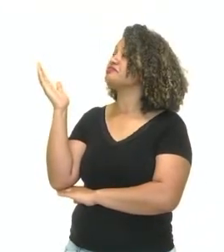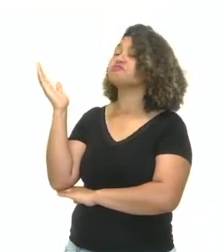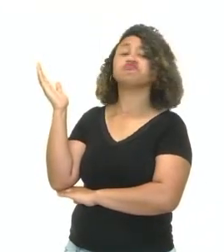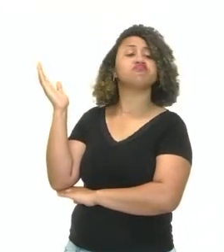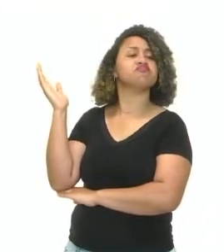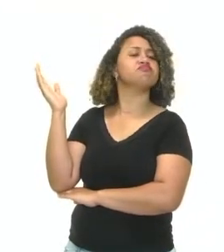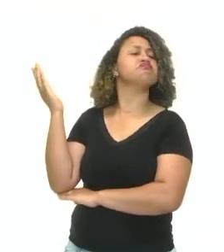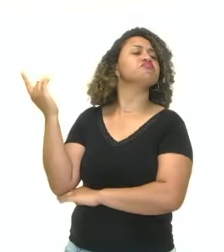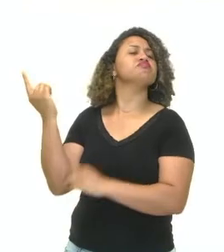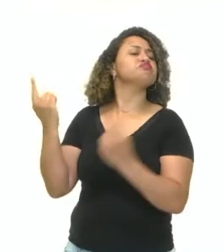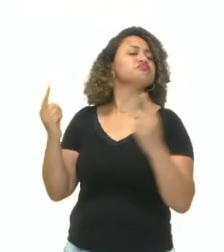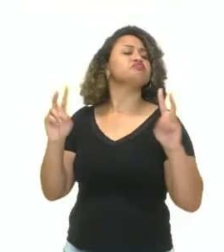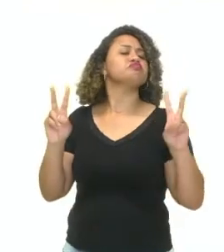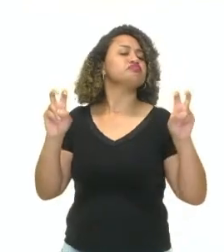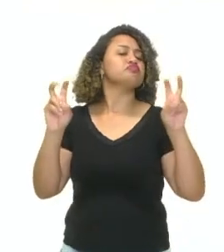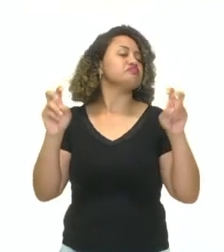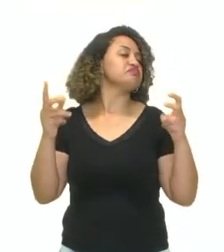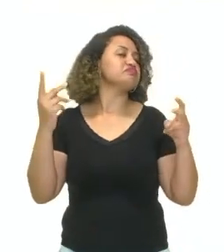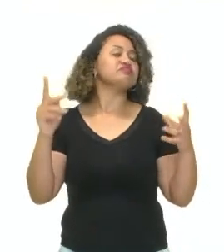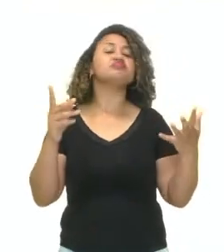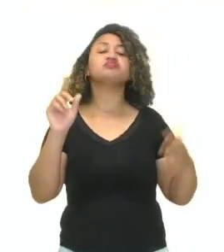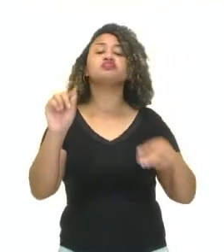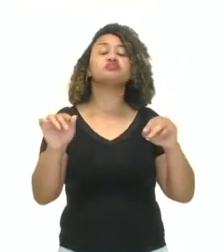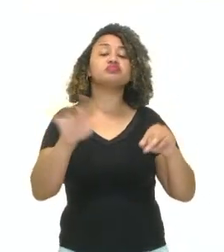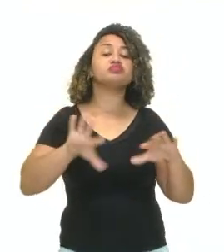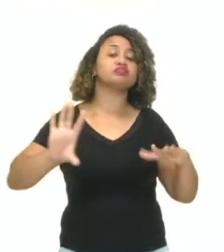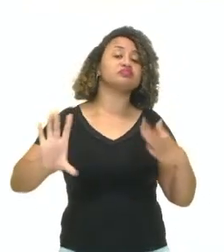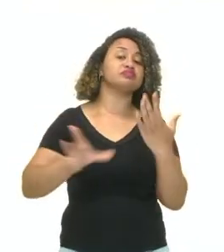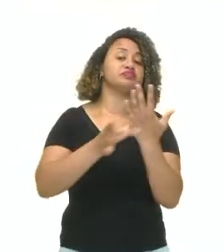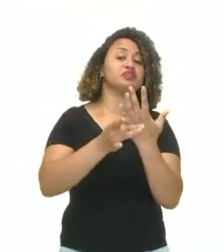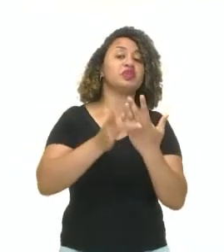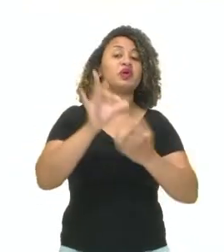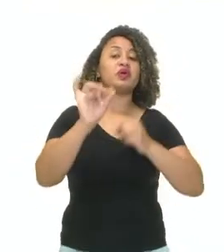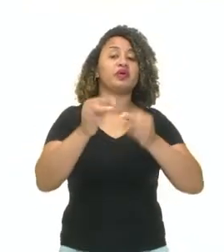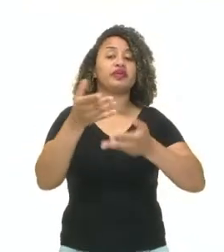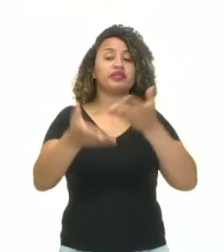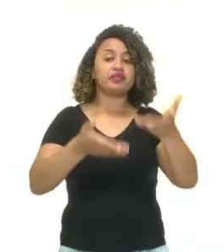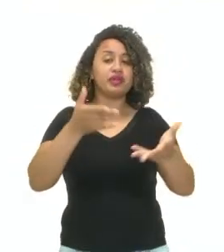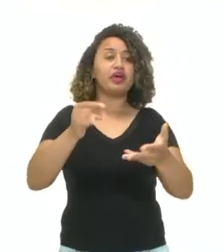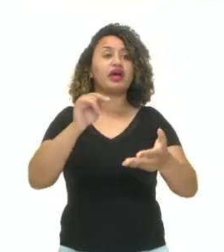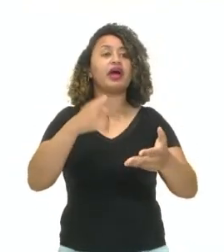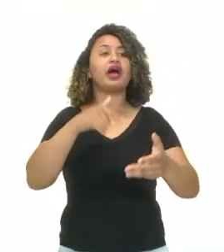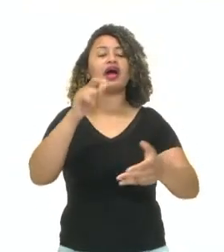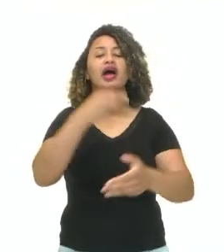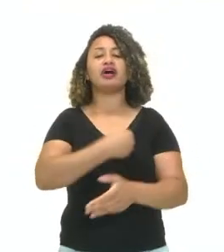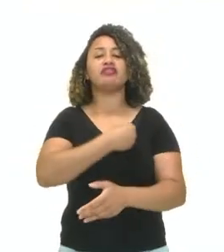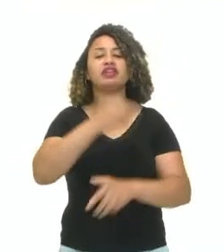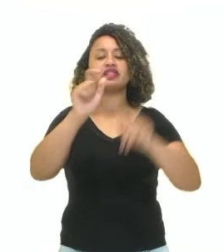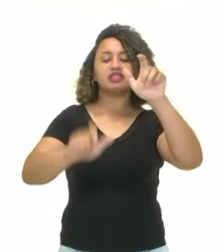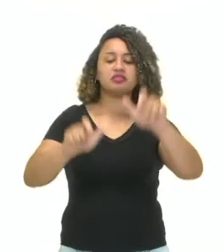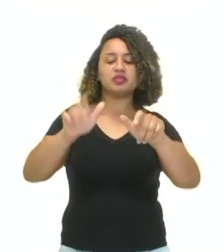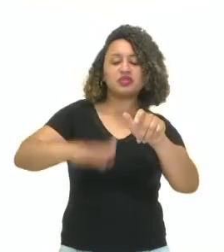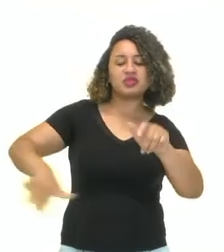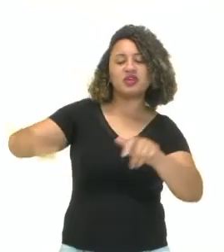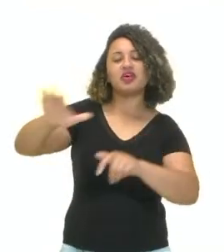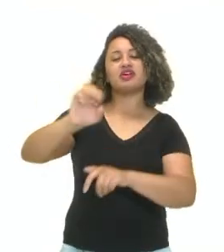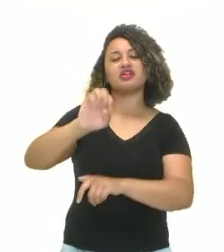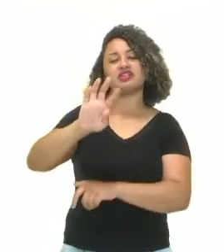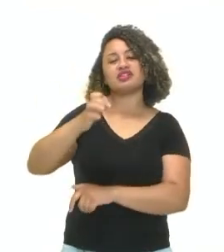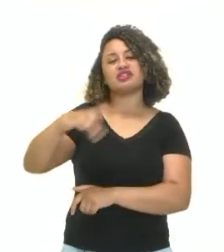obra de Almeida Júnior dentro do aspecto realista? Era tratar a vida do sertanejo, né? Então, na